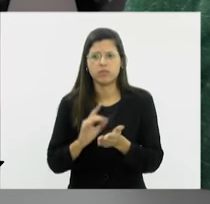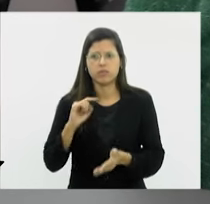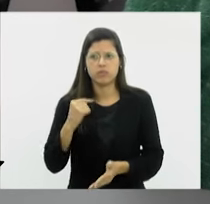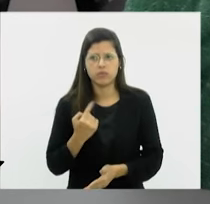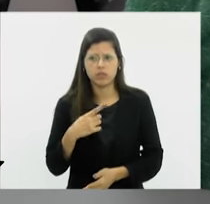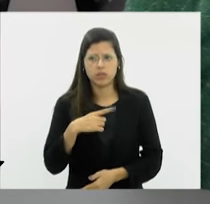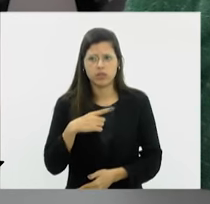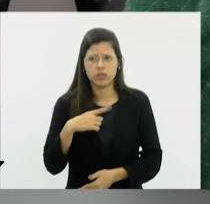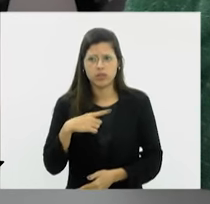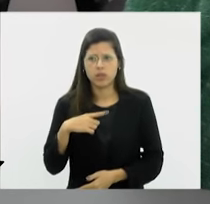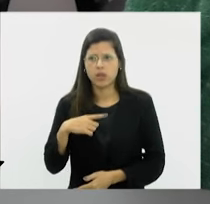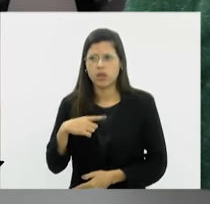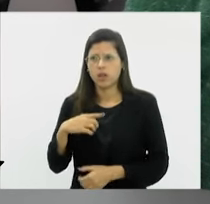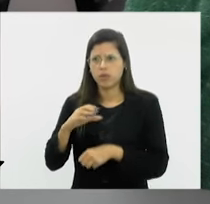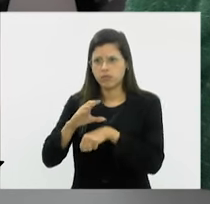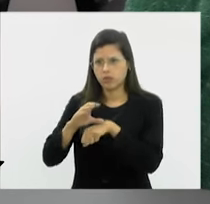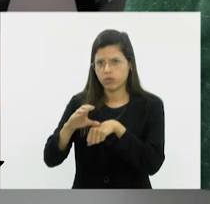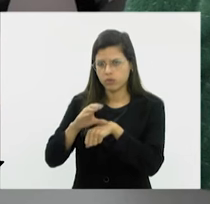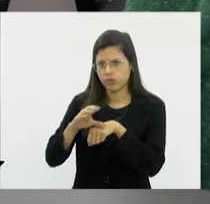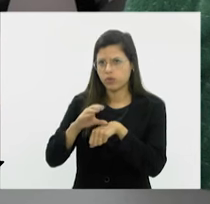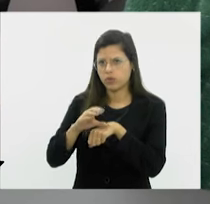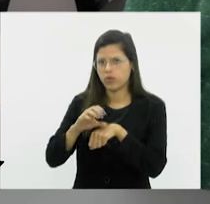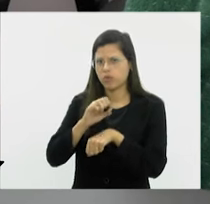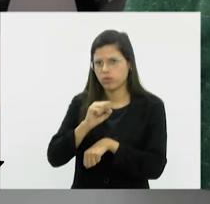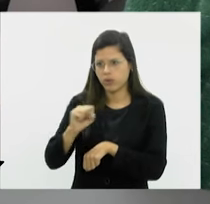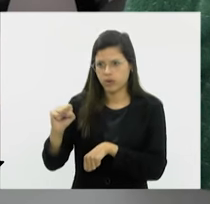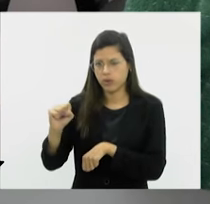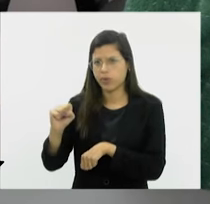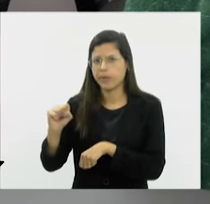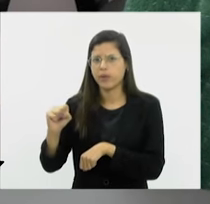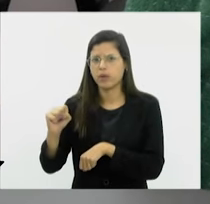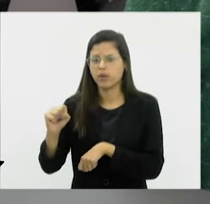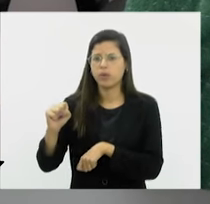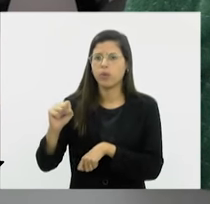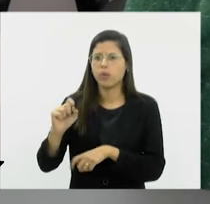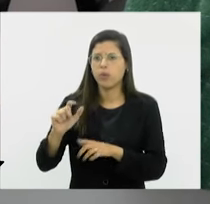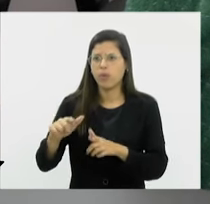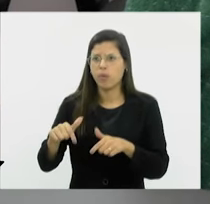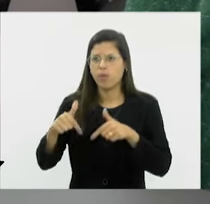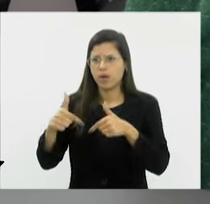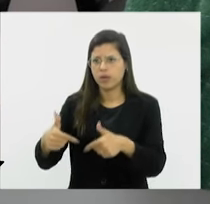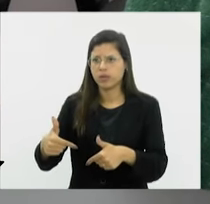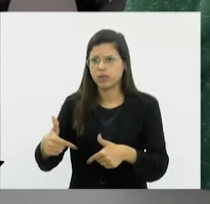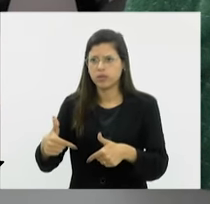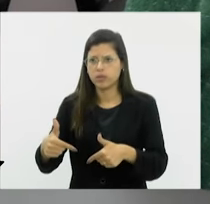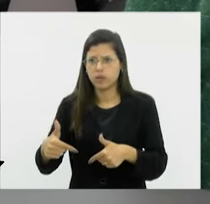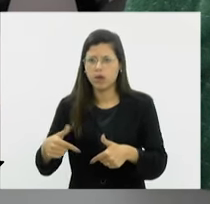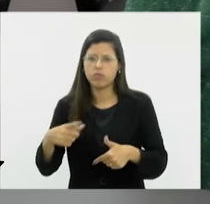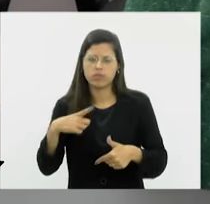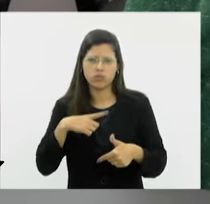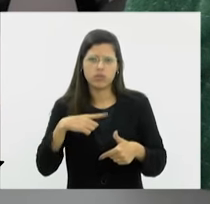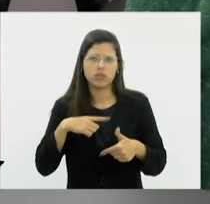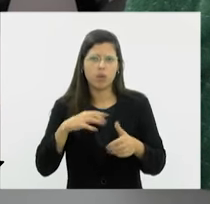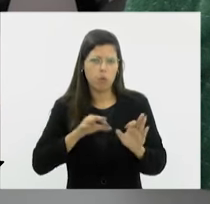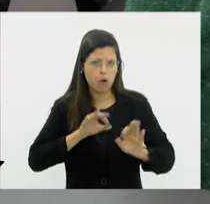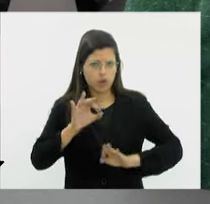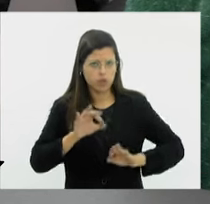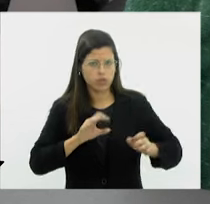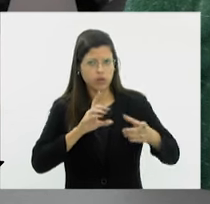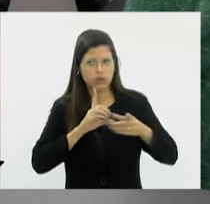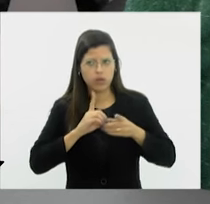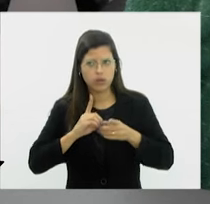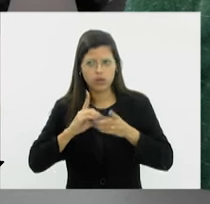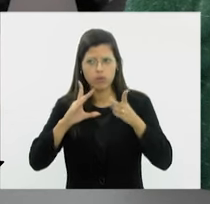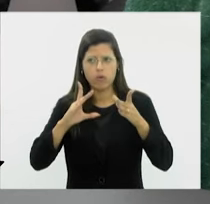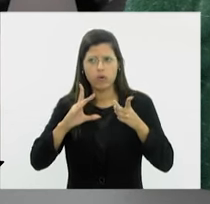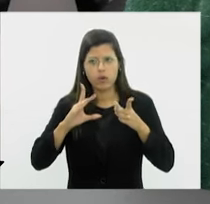própria promulgação da Constituição de 88, um ato, né, de reafirmação de uma ordem democrática e de virada de